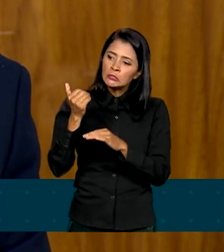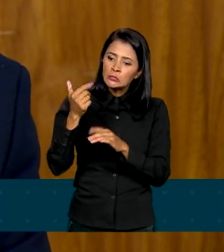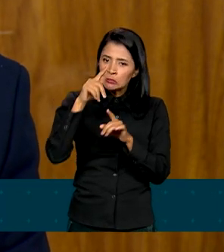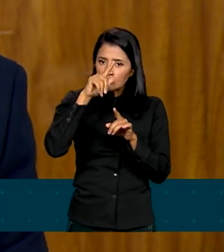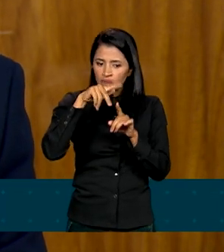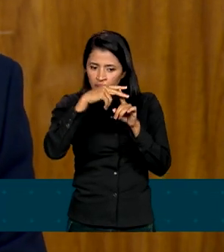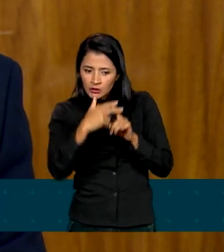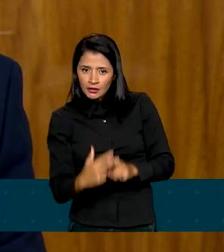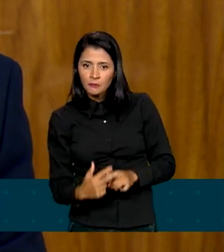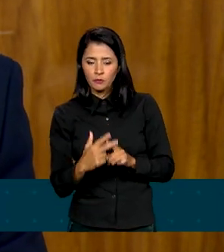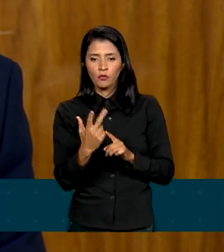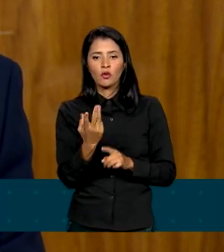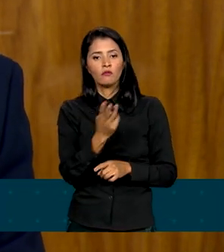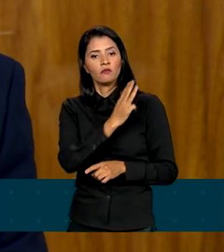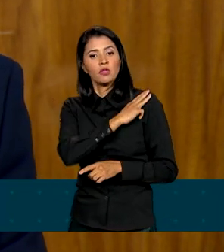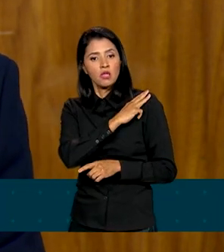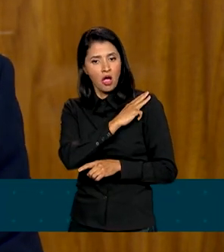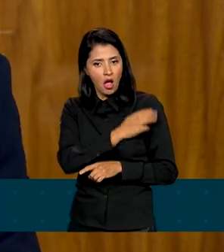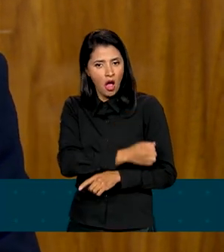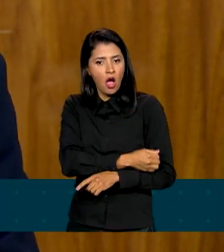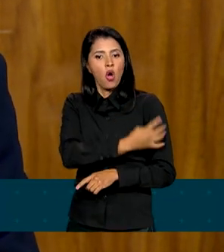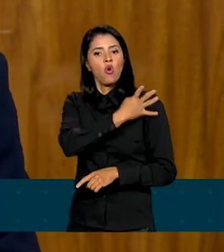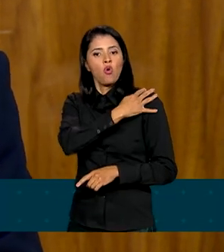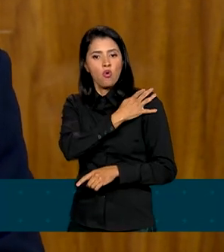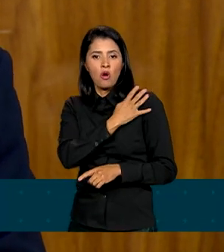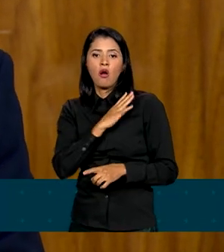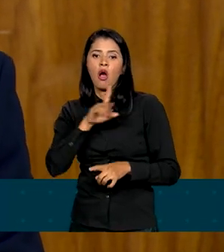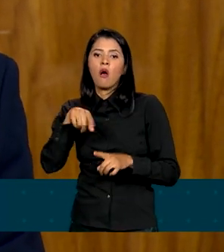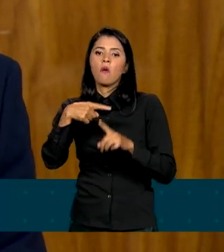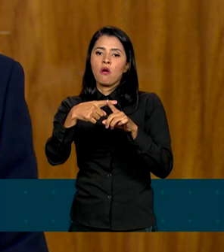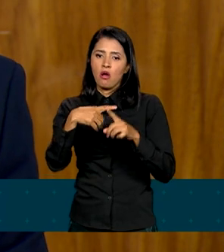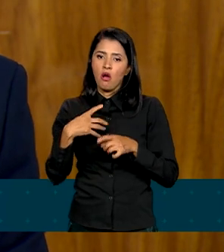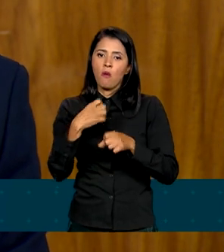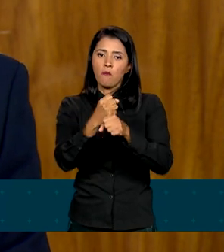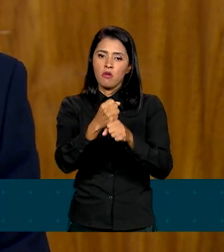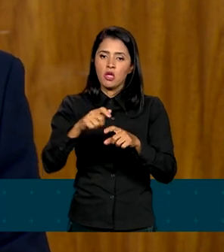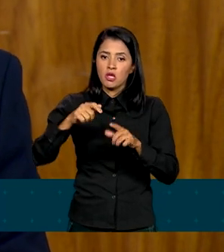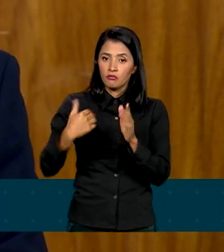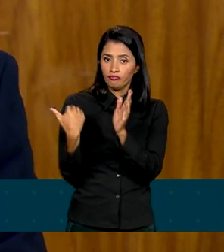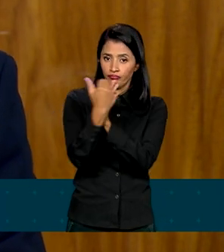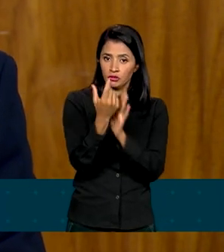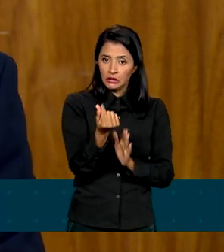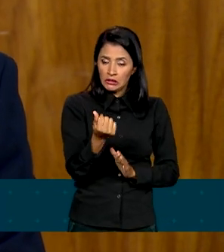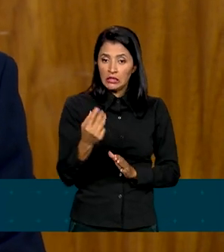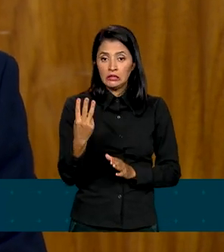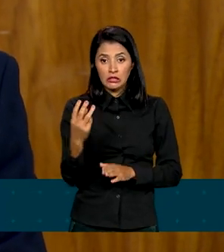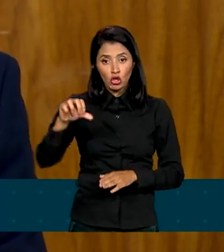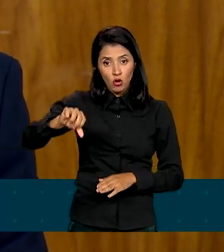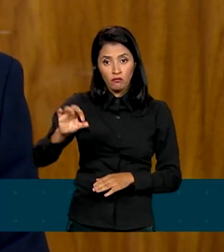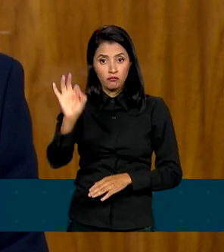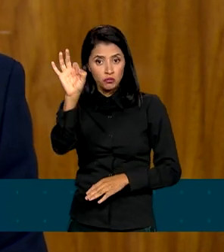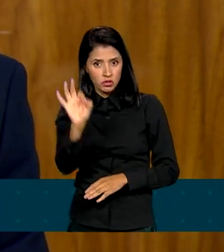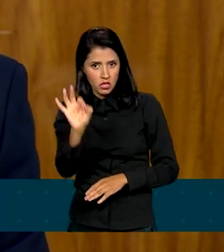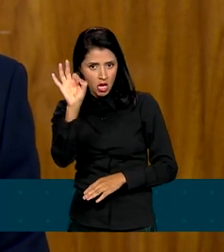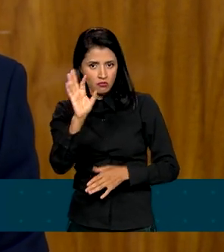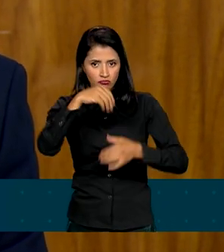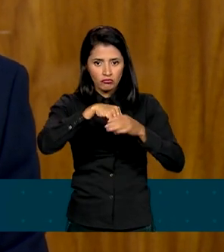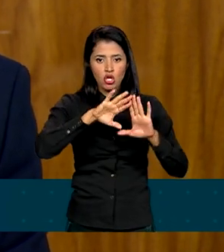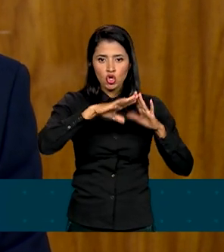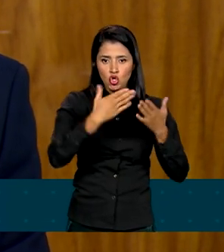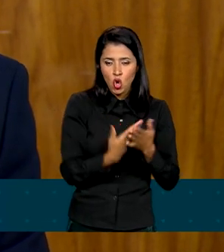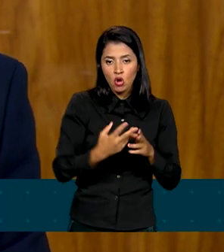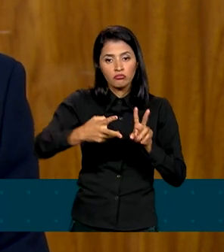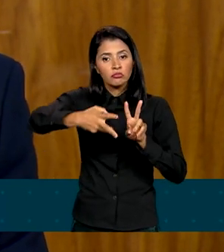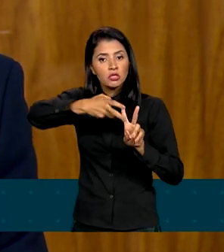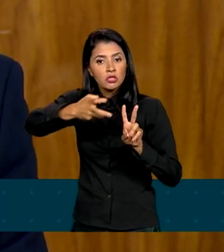ensino fundamental e ensino médio, o reajuste é de 39%, né, e nas demais, nas escolas de